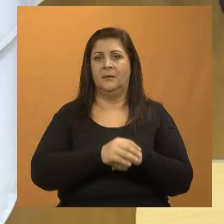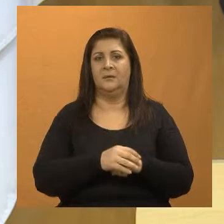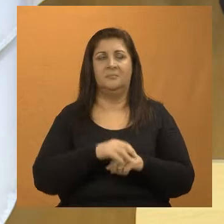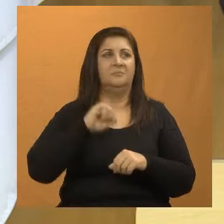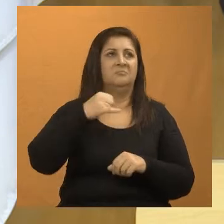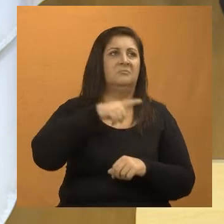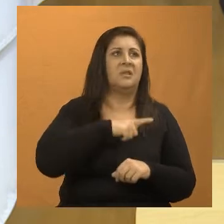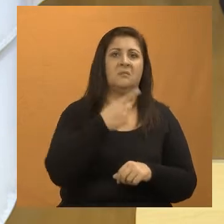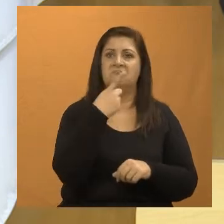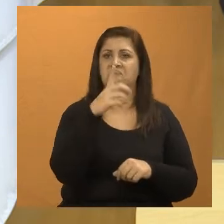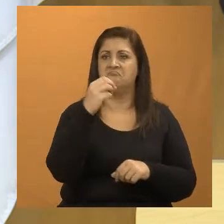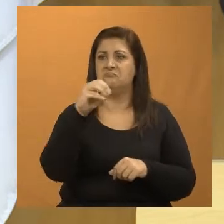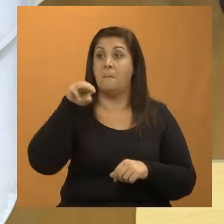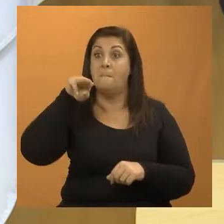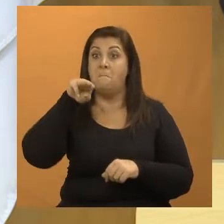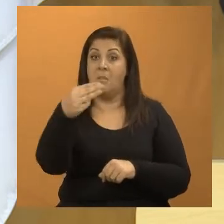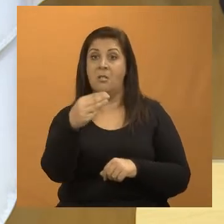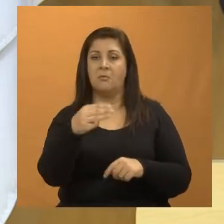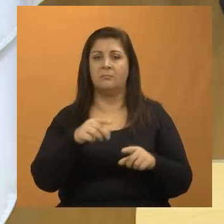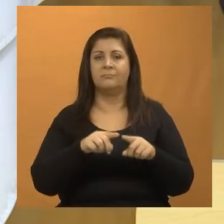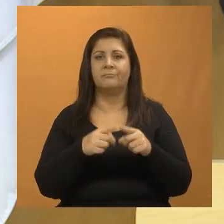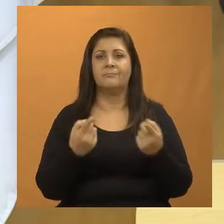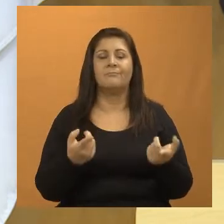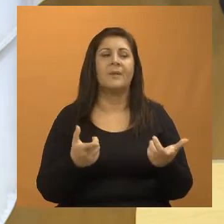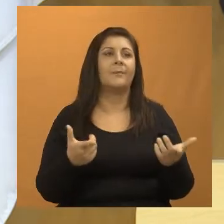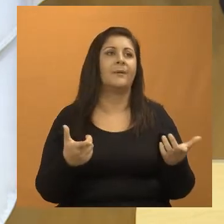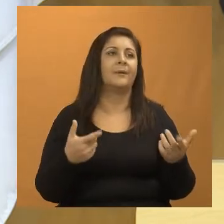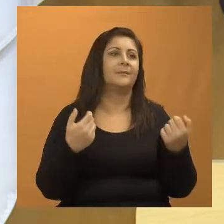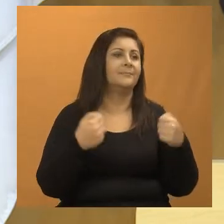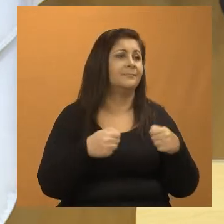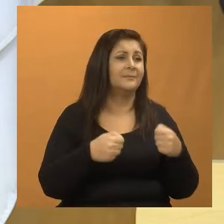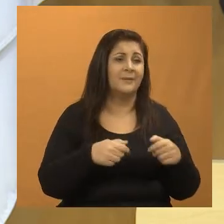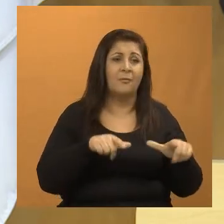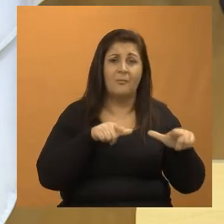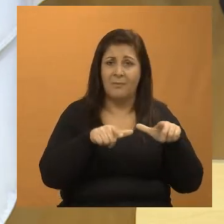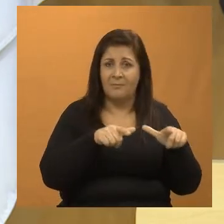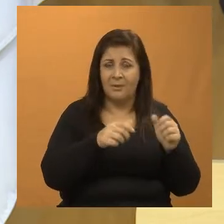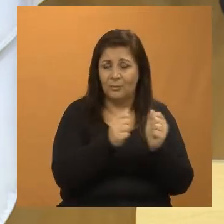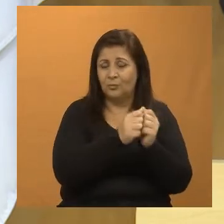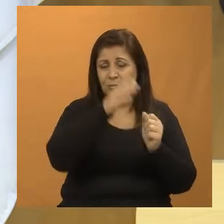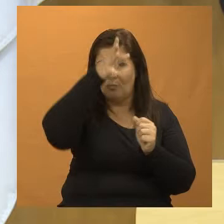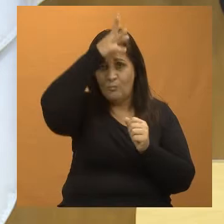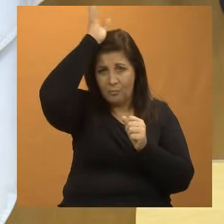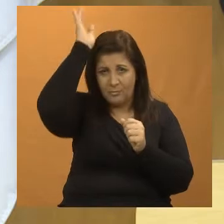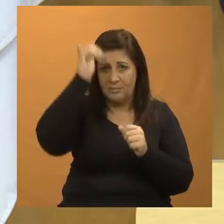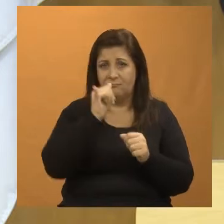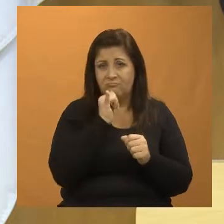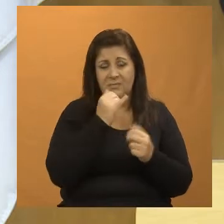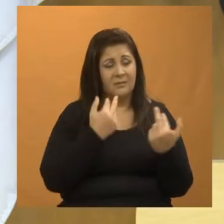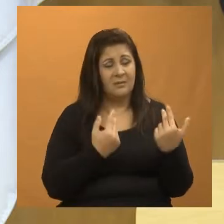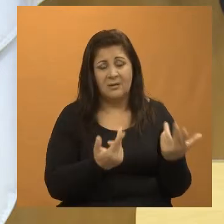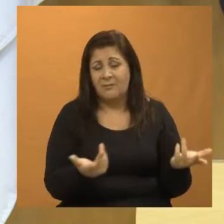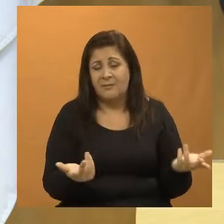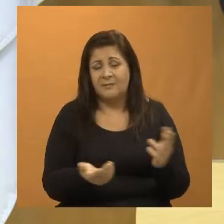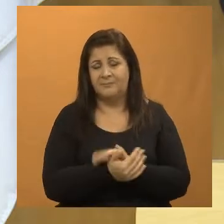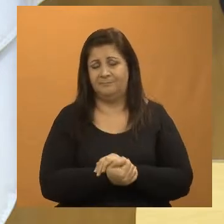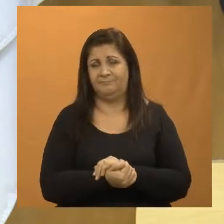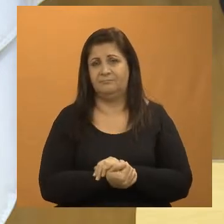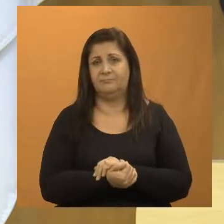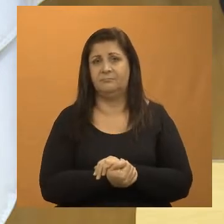no caixa e o meu trâmite com o bombeiro vai ser o mesmo. Então, não está faltando nada.